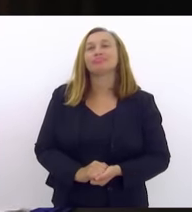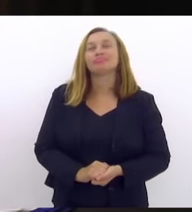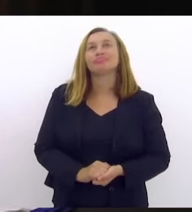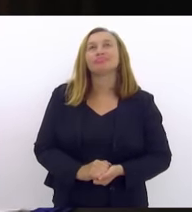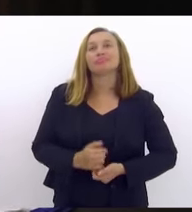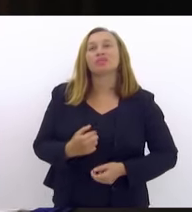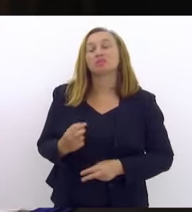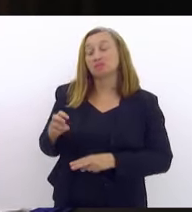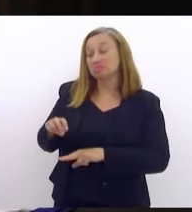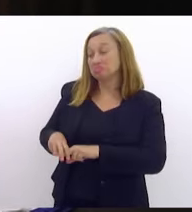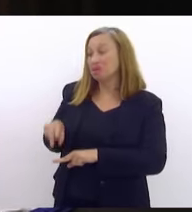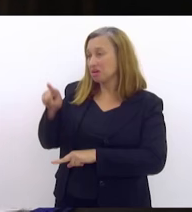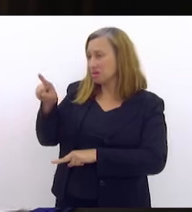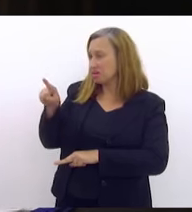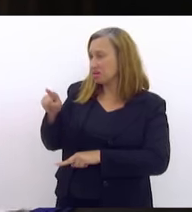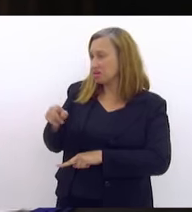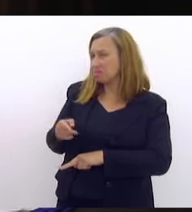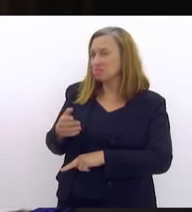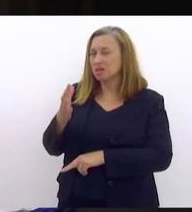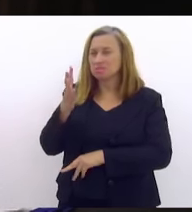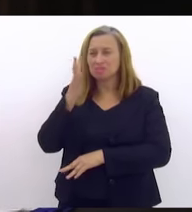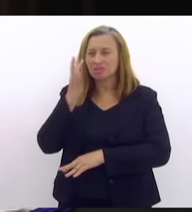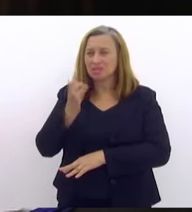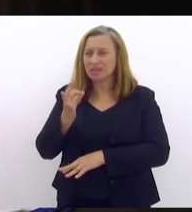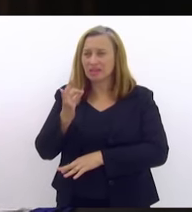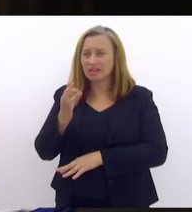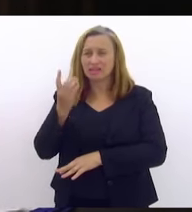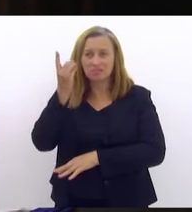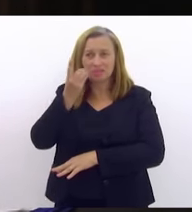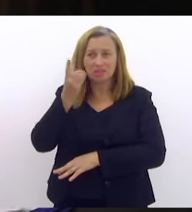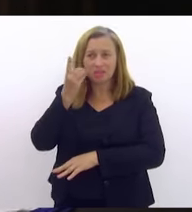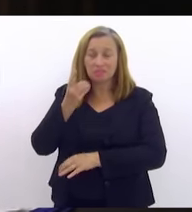Sentei ali um pouco sem entender ainda, deputado.